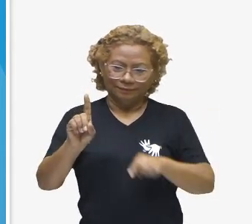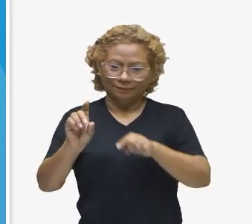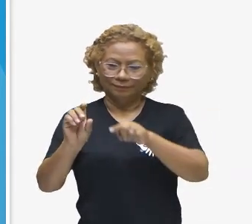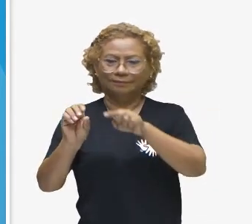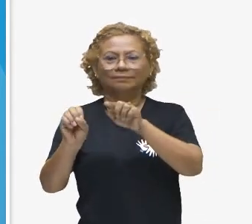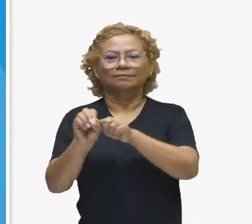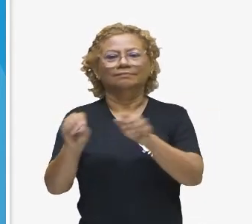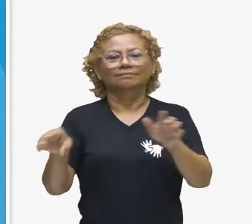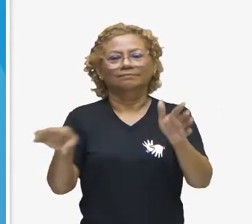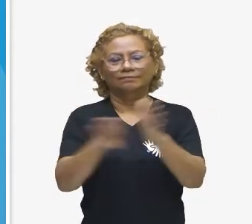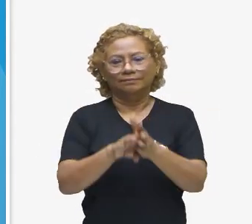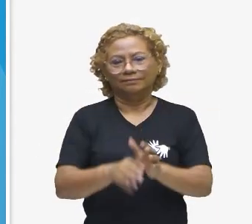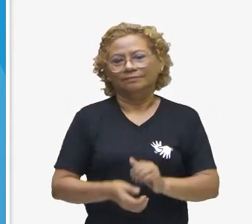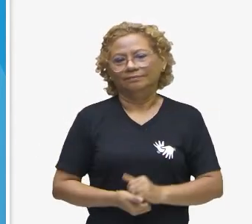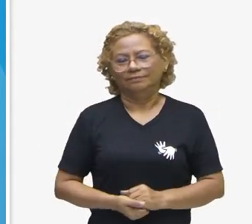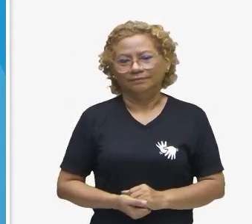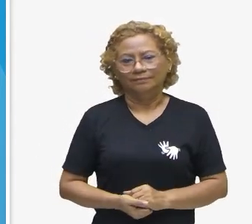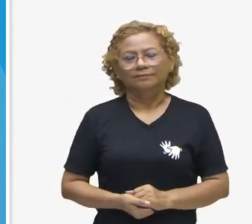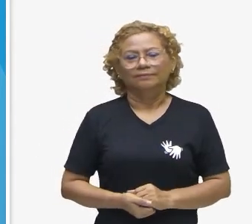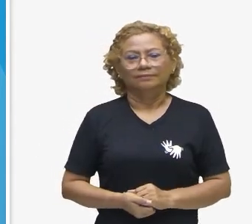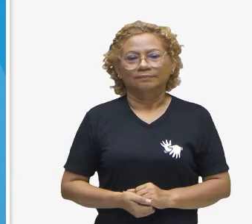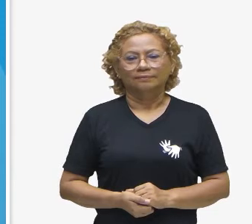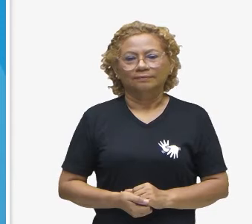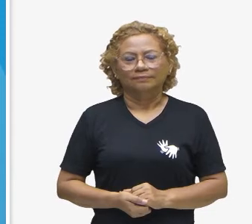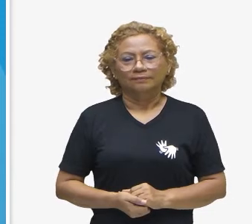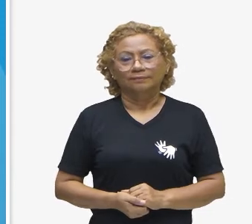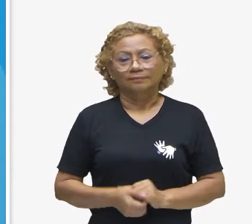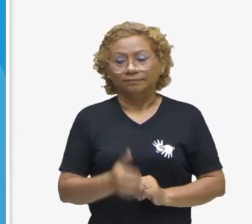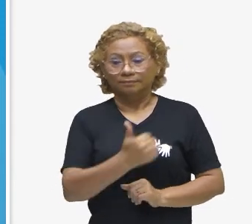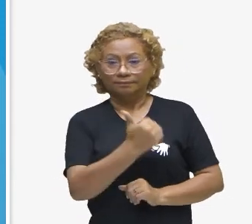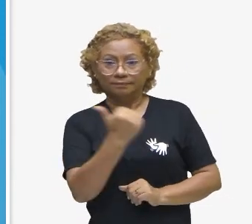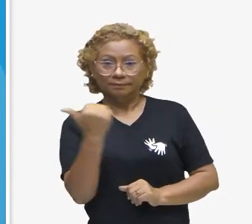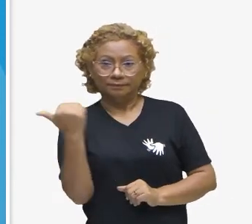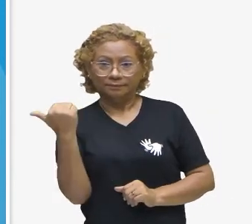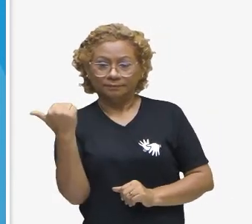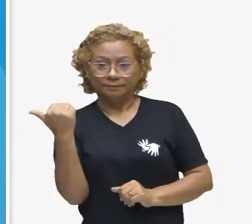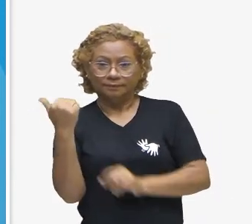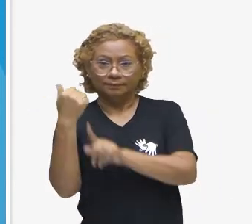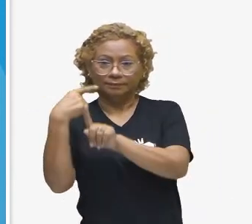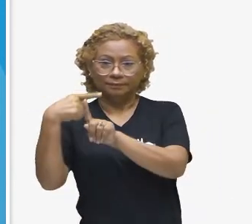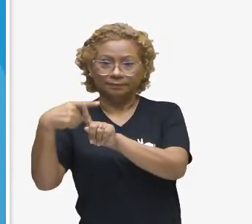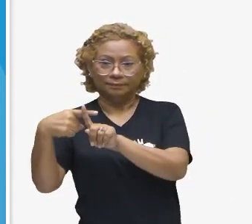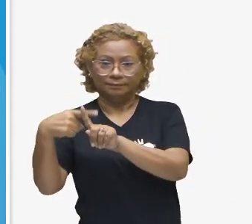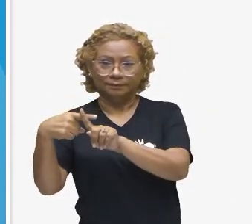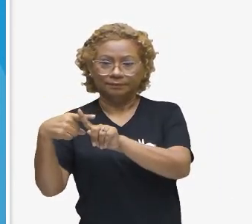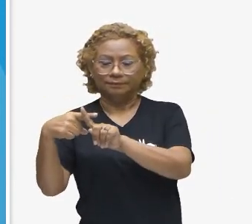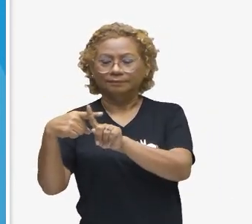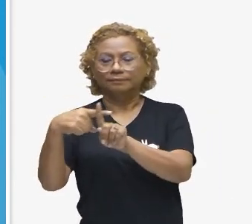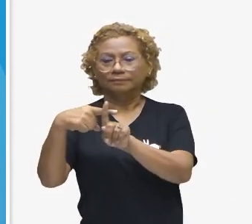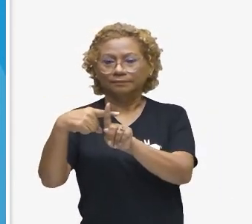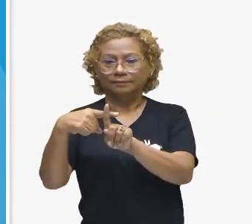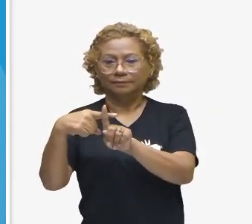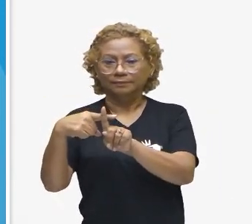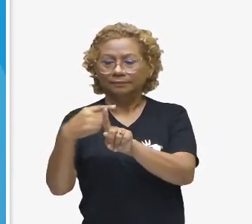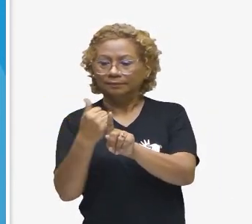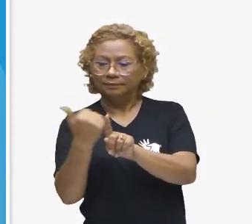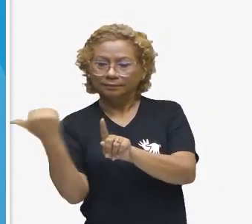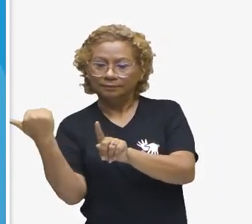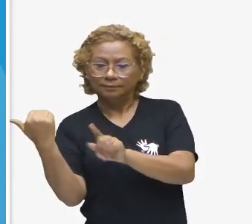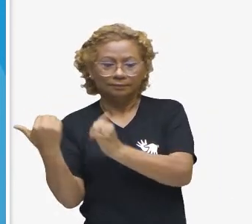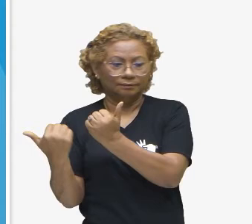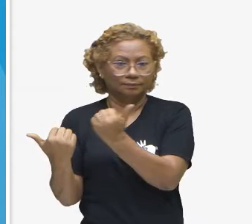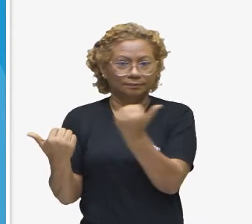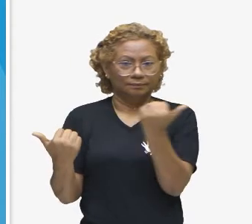repetindo, tanto para a direita quanto para a esquerda. E o que